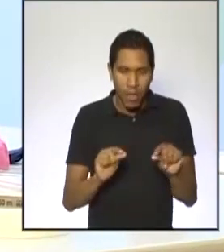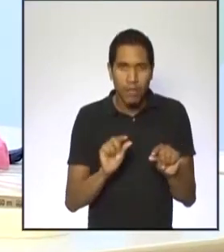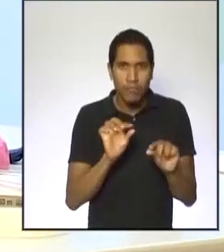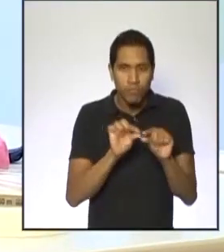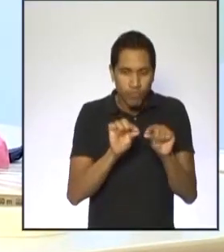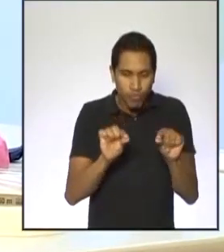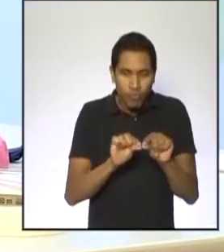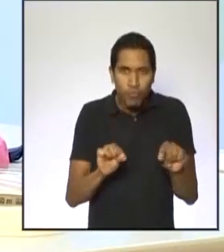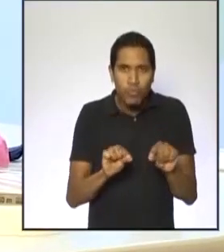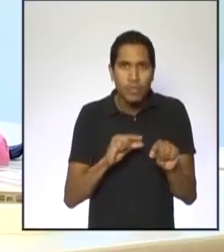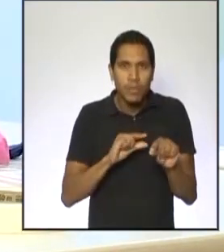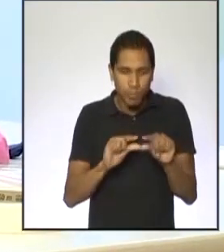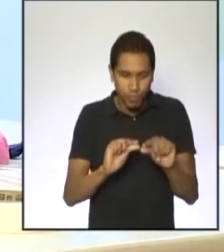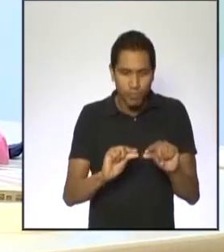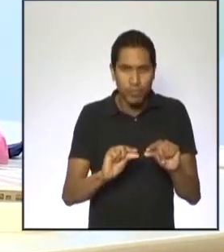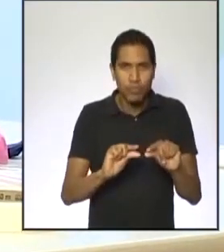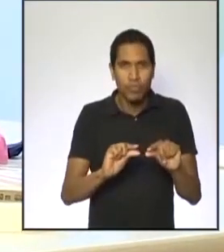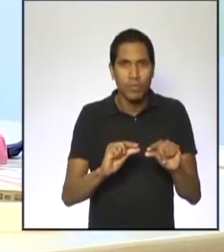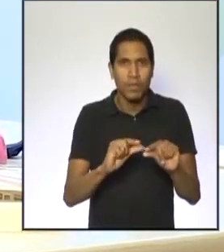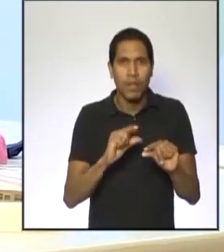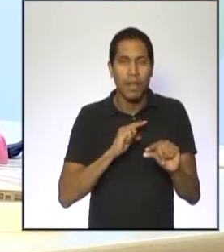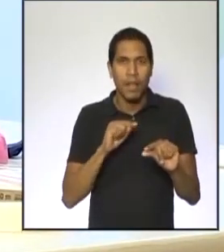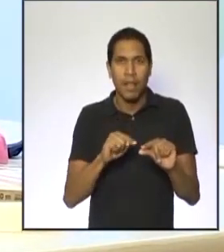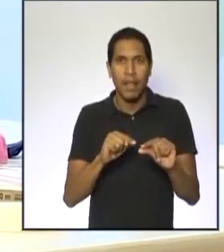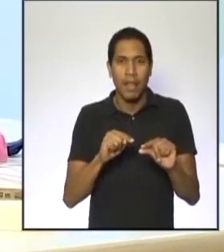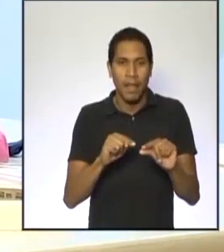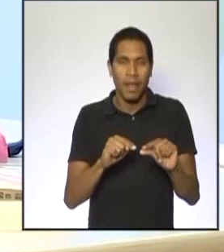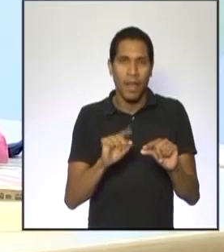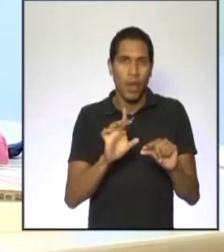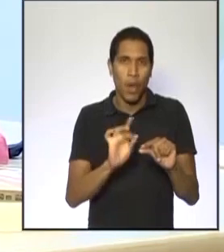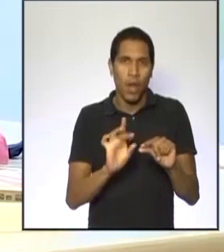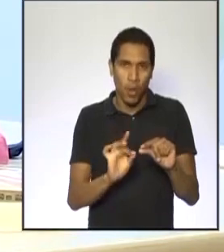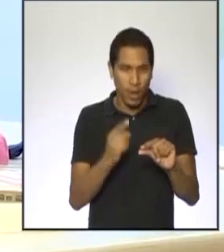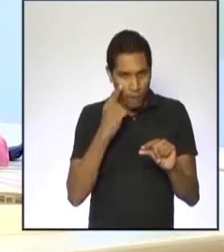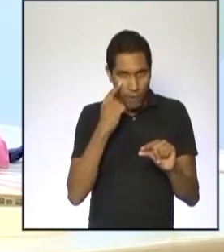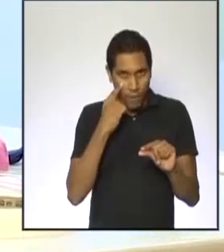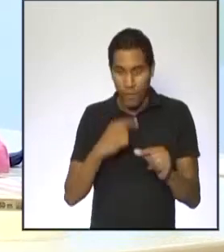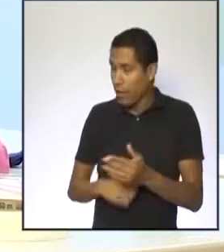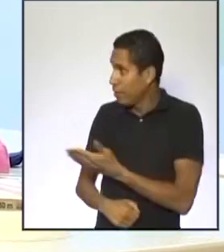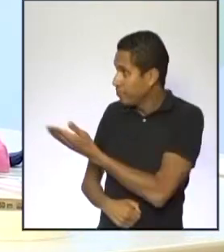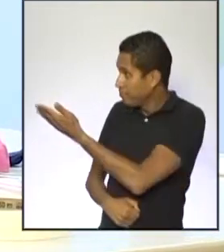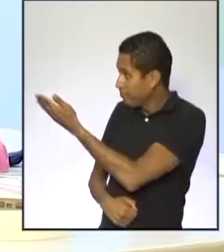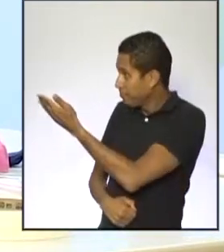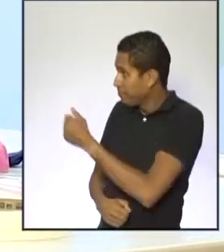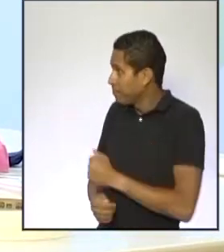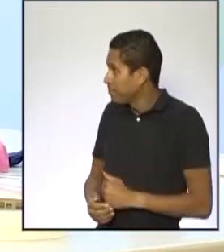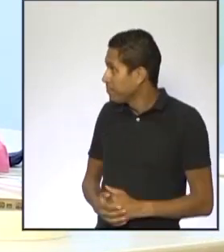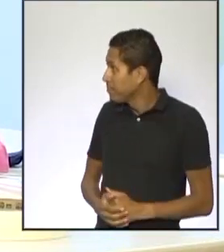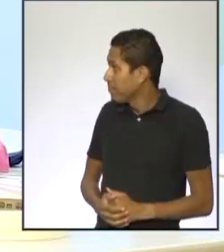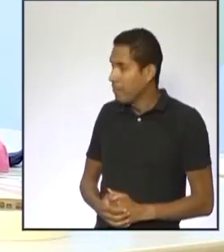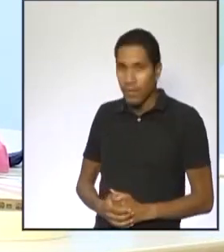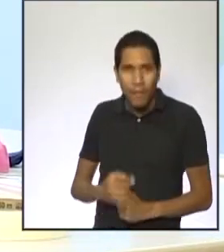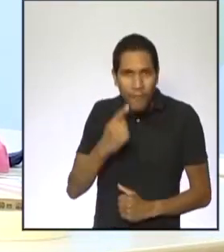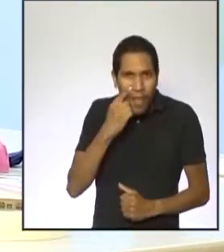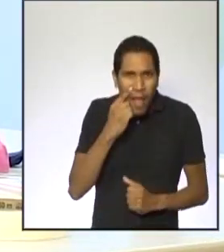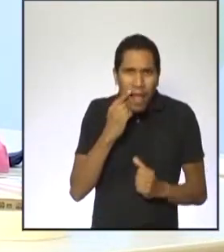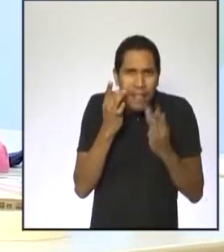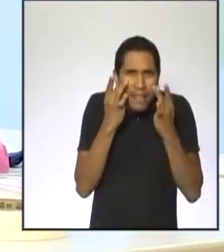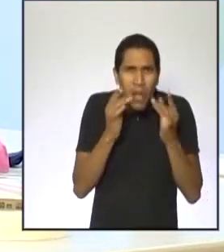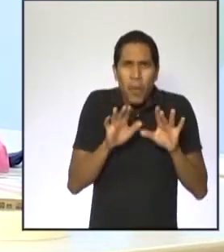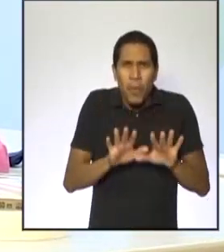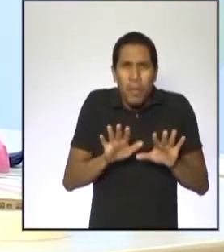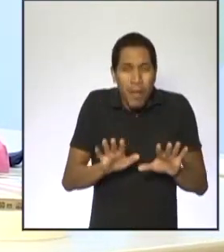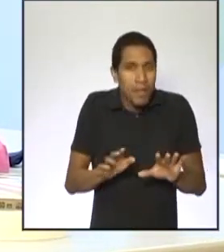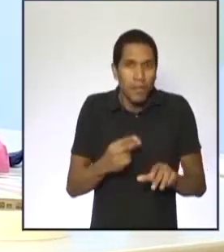da tampinha, eu passei aqui o canudo, eu passei aqui o canudinho, mas tive todo o cuidado para